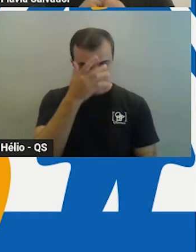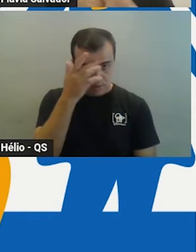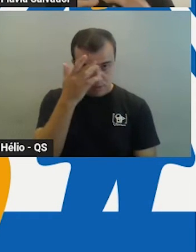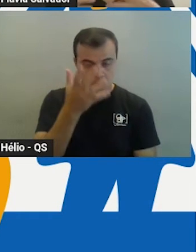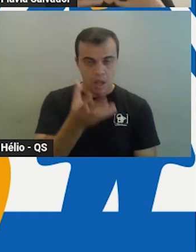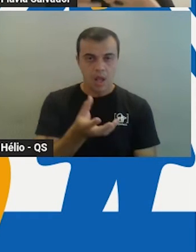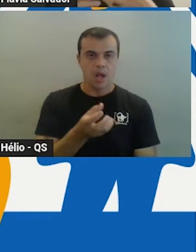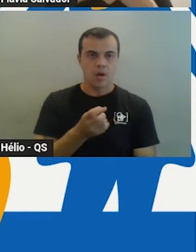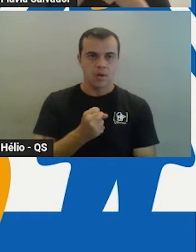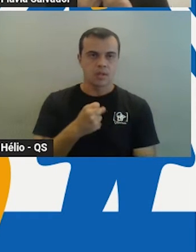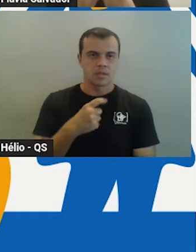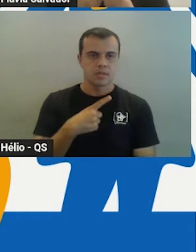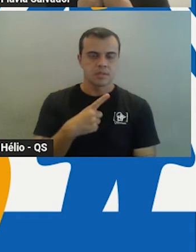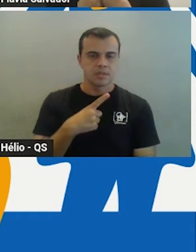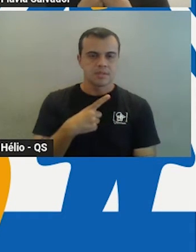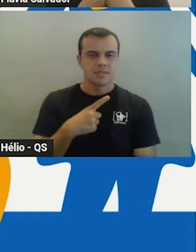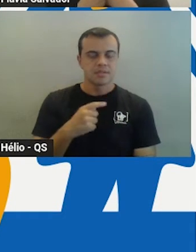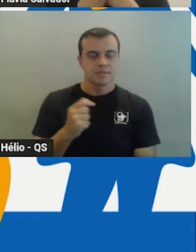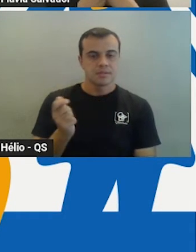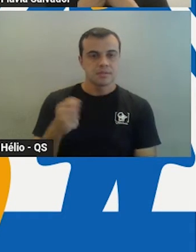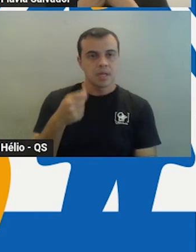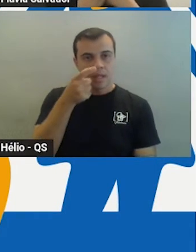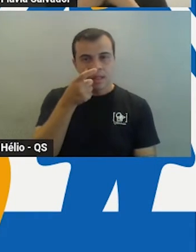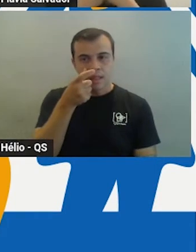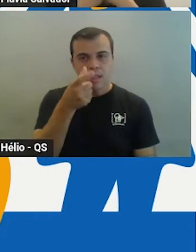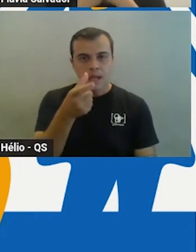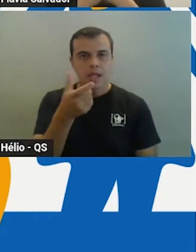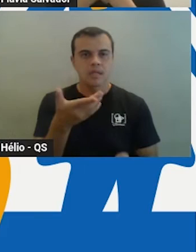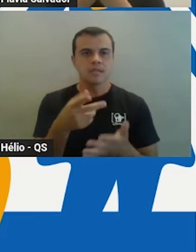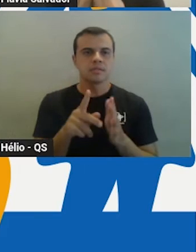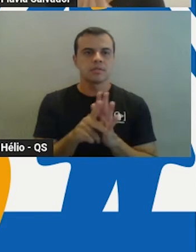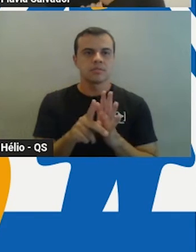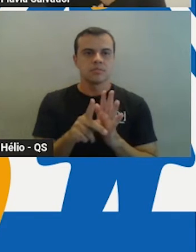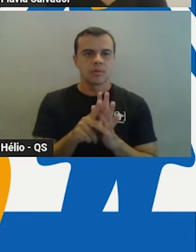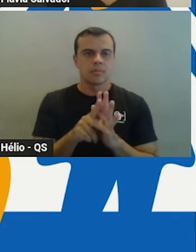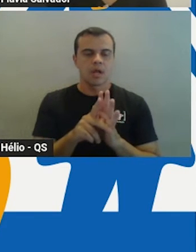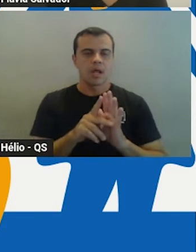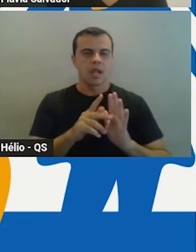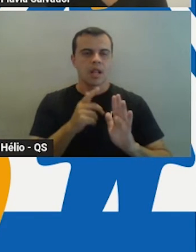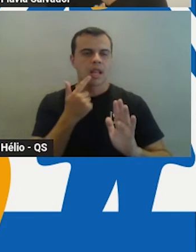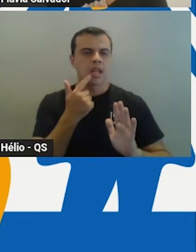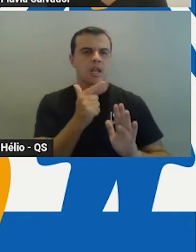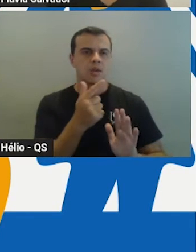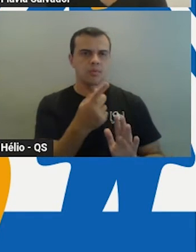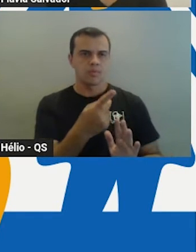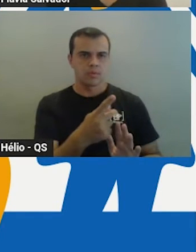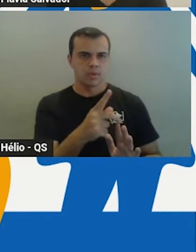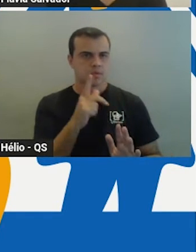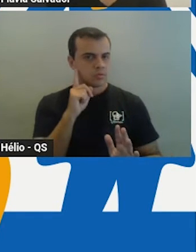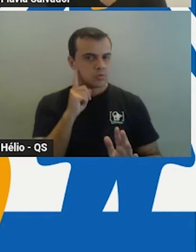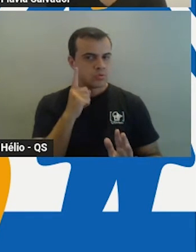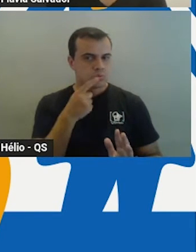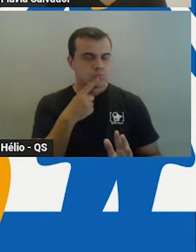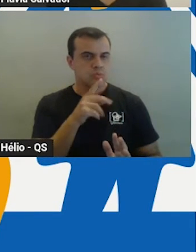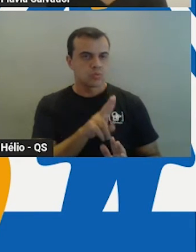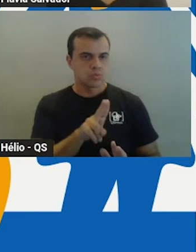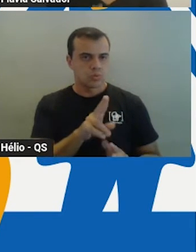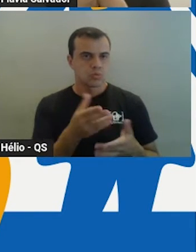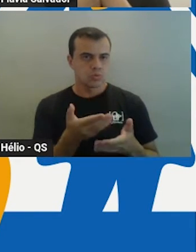acolhida. Então, quando você se interessa pela língua que o surdo